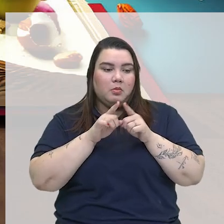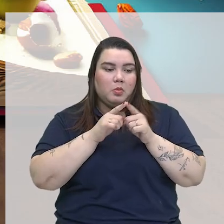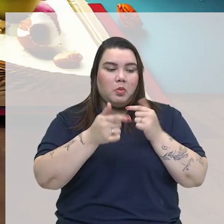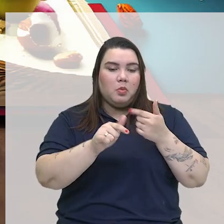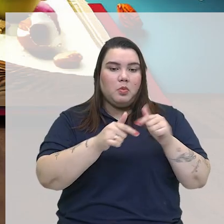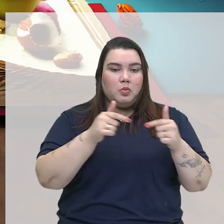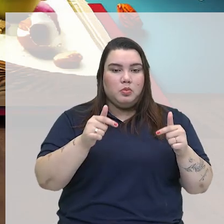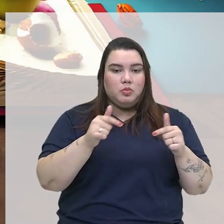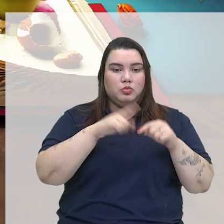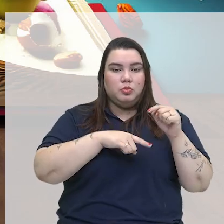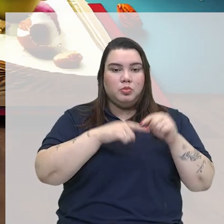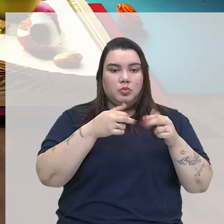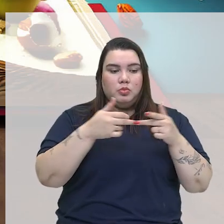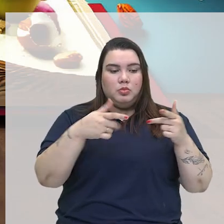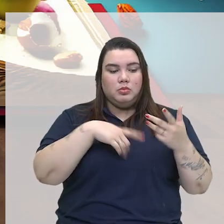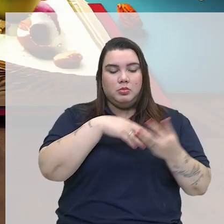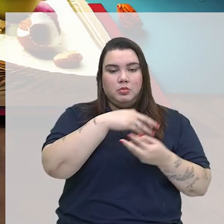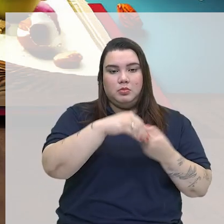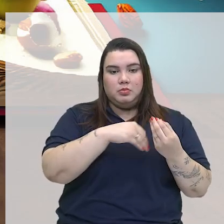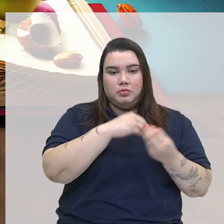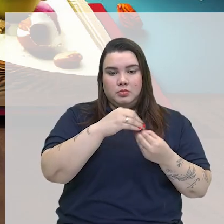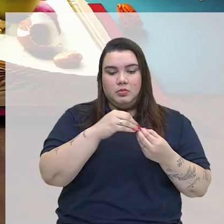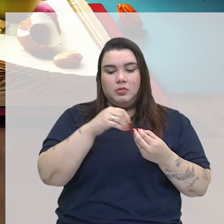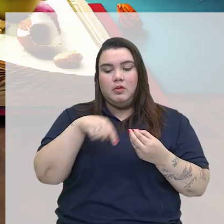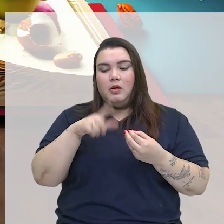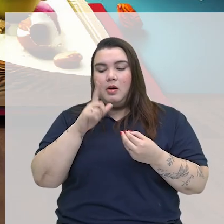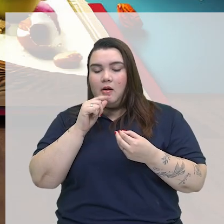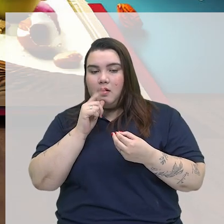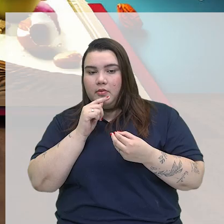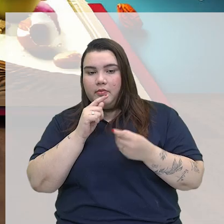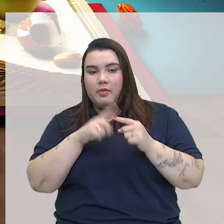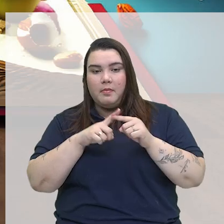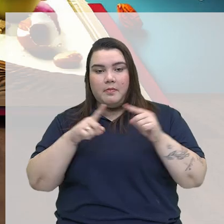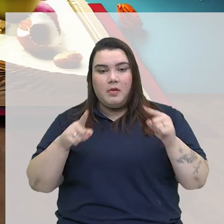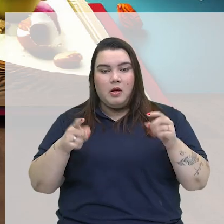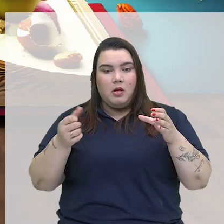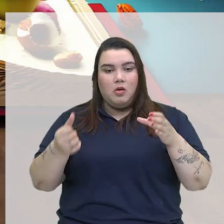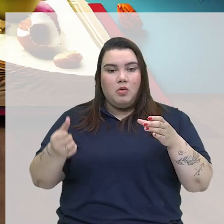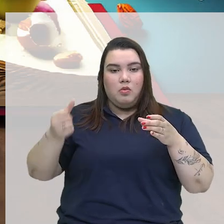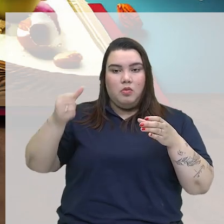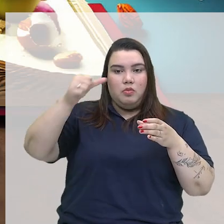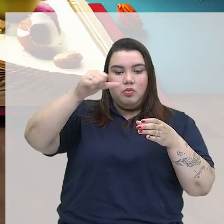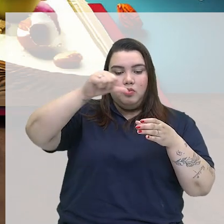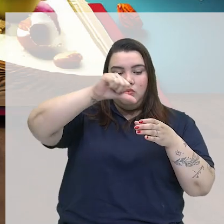demais ingredientes estavam lá misturados no solvente, que é a água. Mas depois que passou